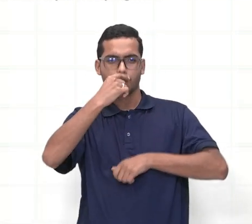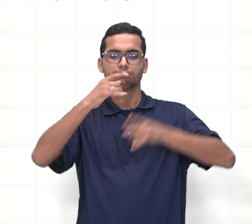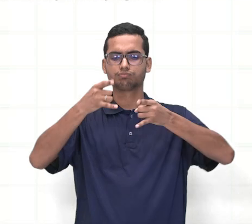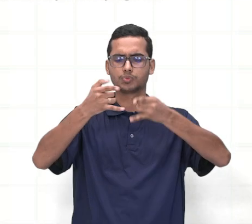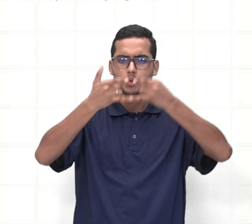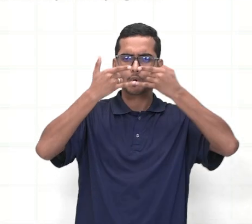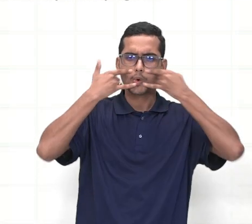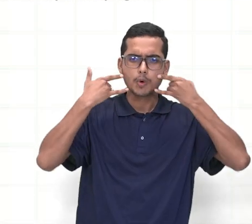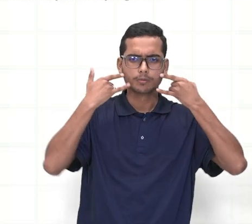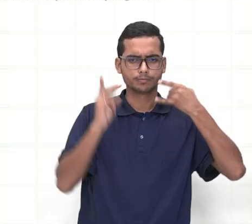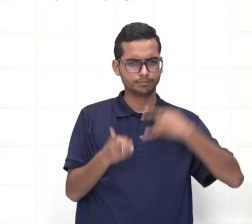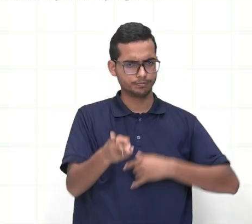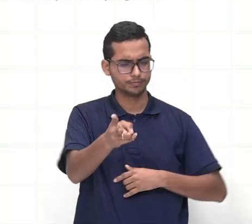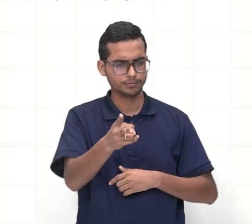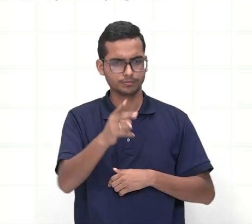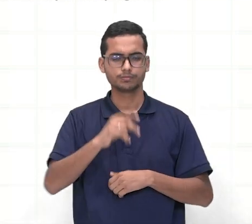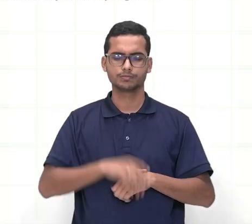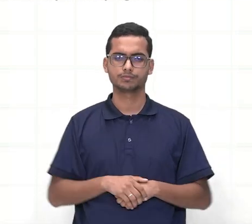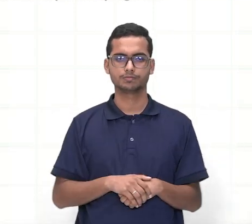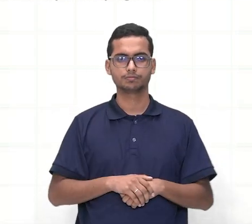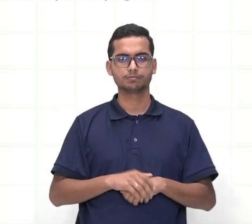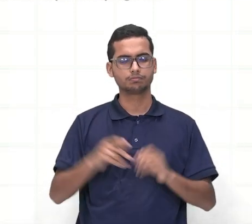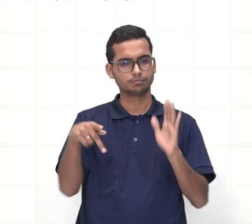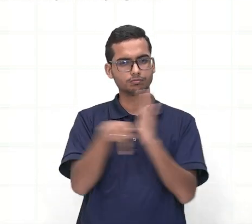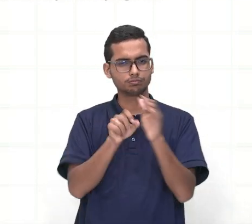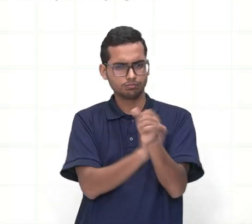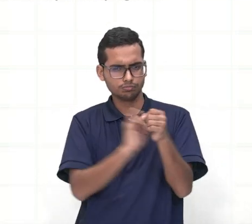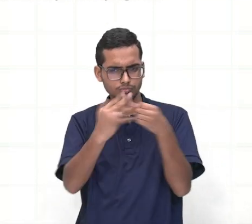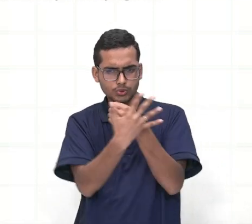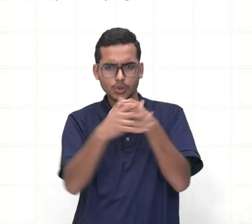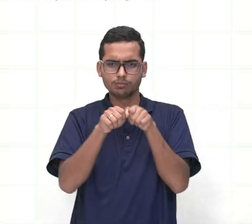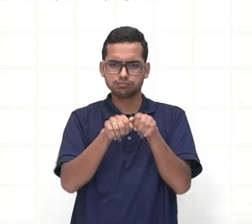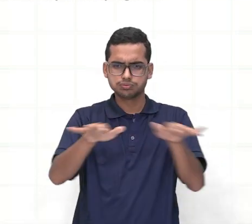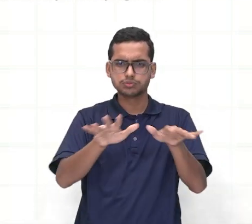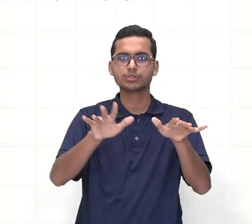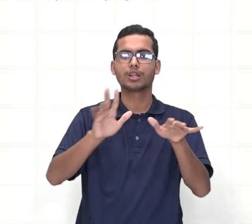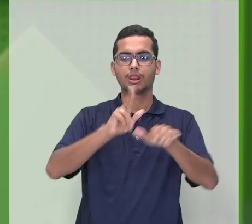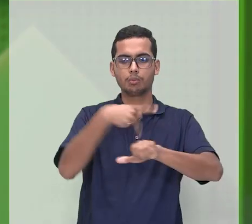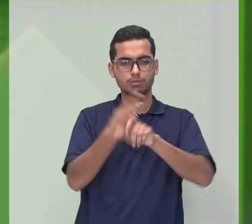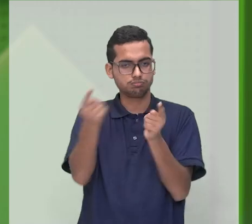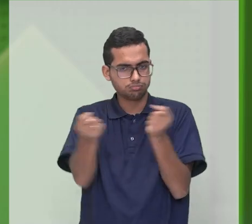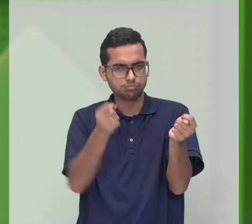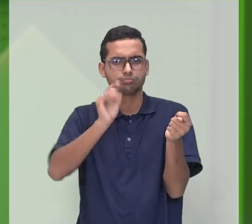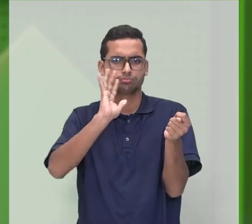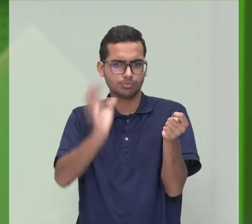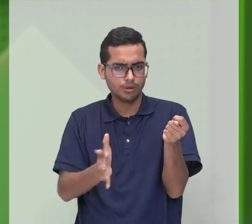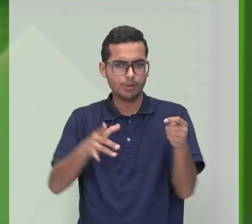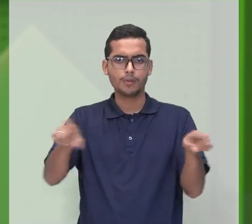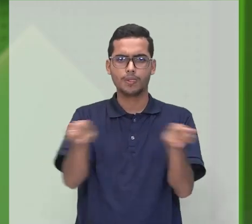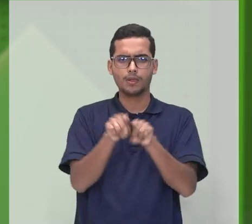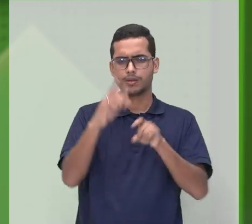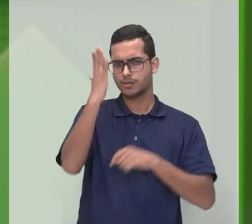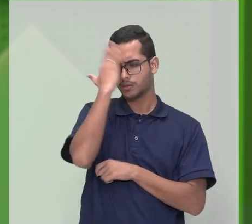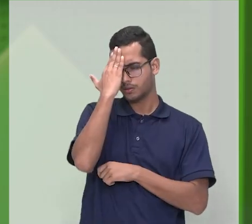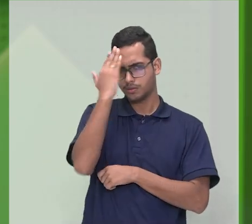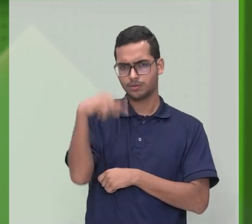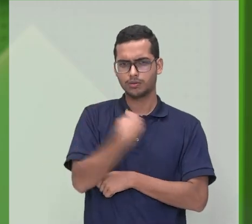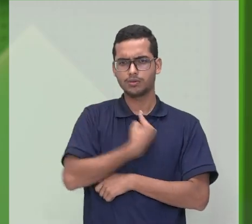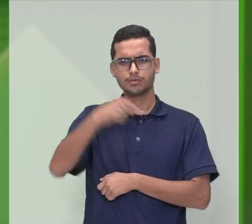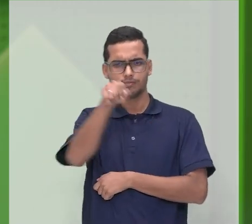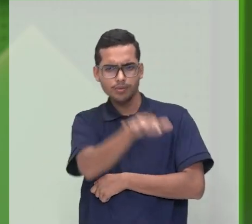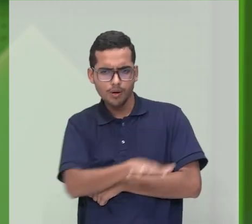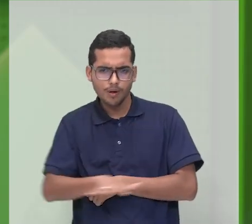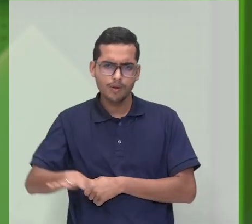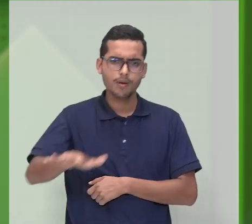mesmo após a Covid ter sido, né, controlada, nós vemos que na nossa região, que nós temos